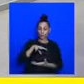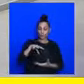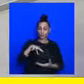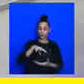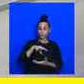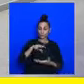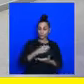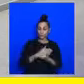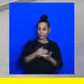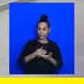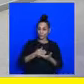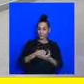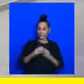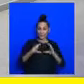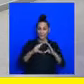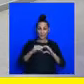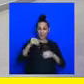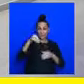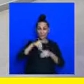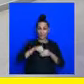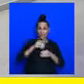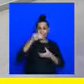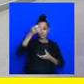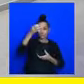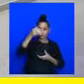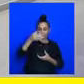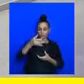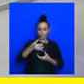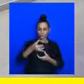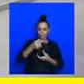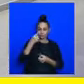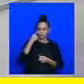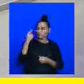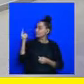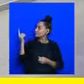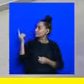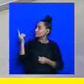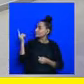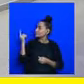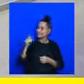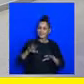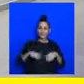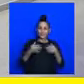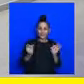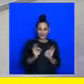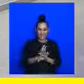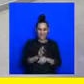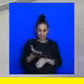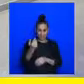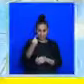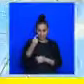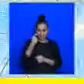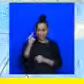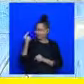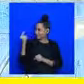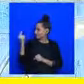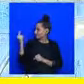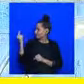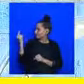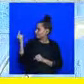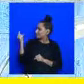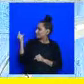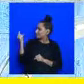movimentando. As bolas já estão no suporte acima do globo. Então tudo certo. Bolas